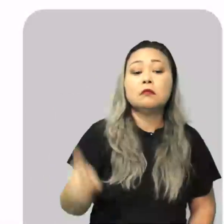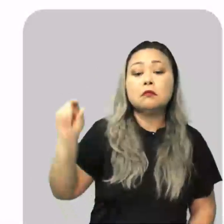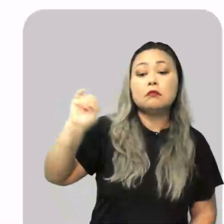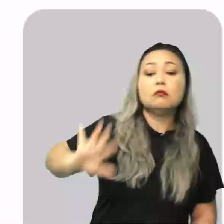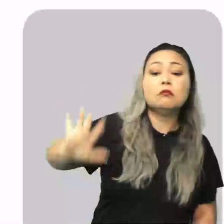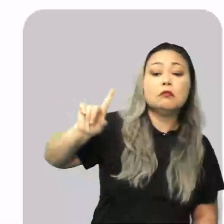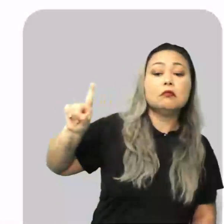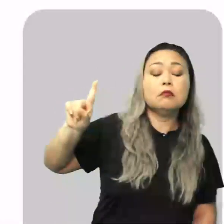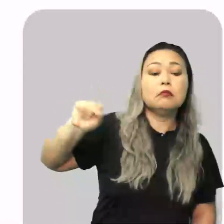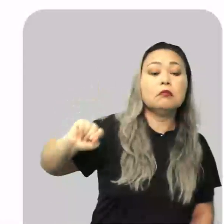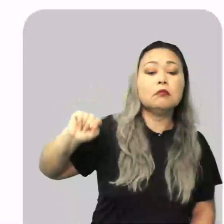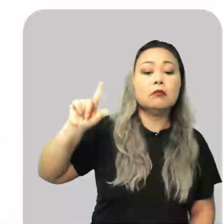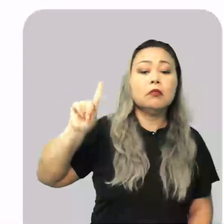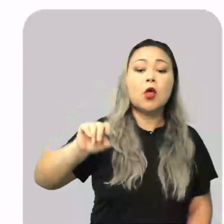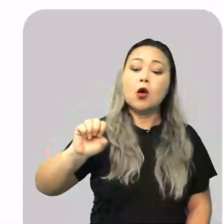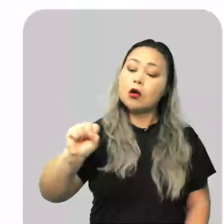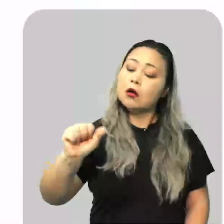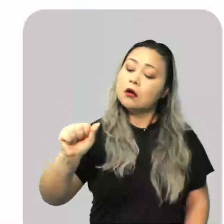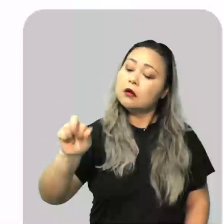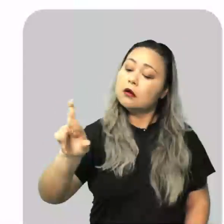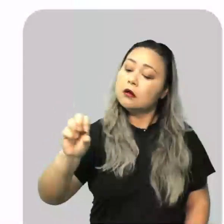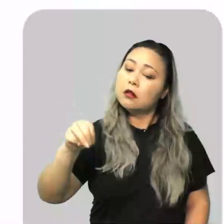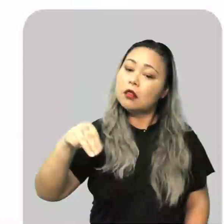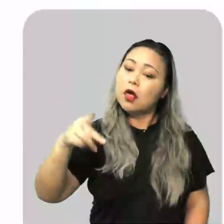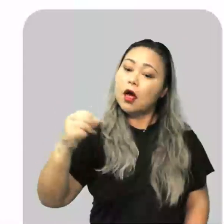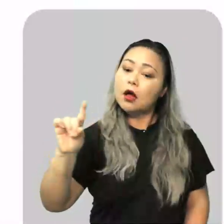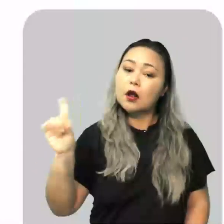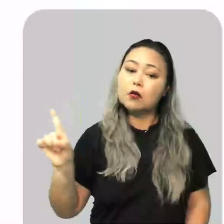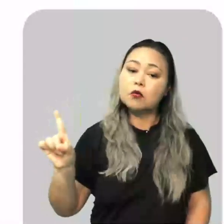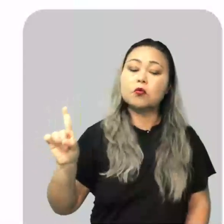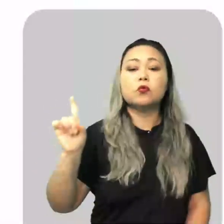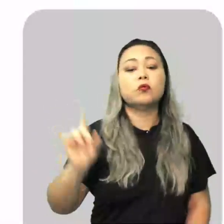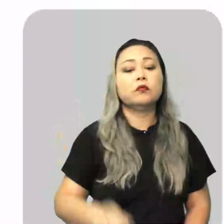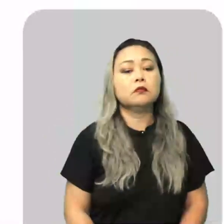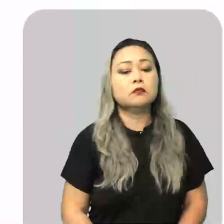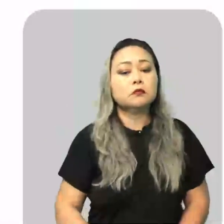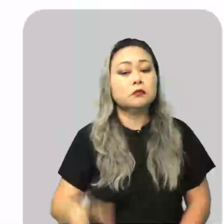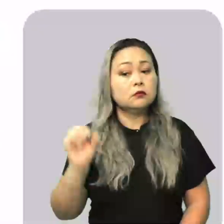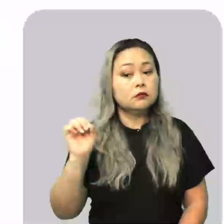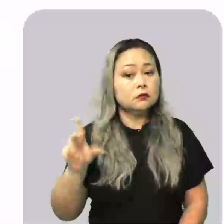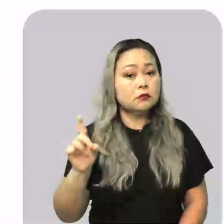imagem, então, do nosso vírus do sarampo, tá? O morbilivírus, né?